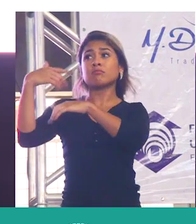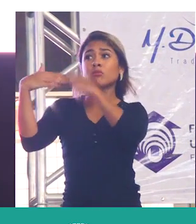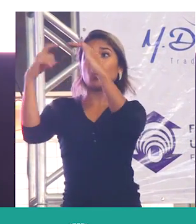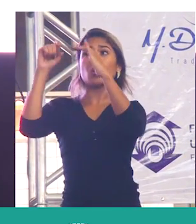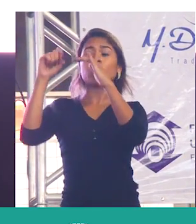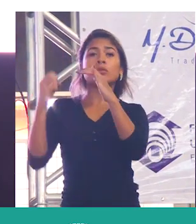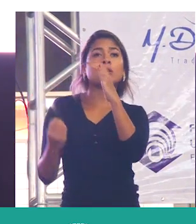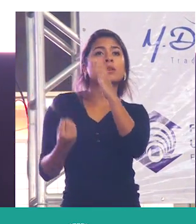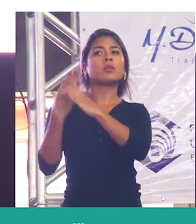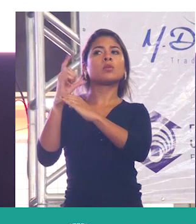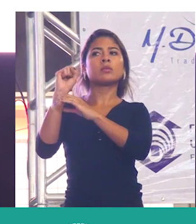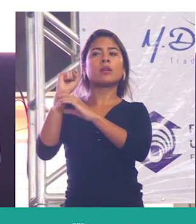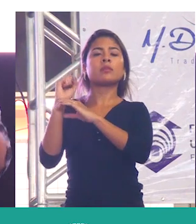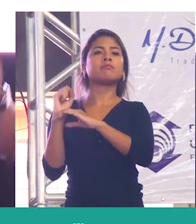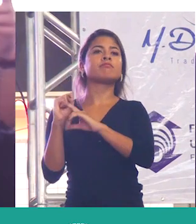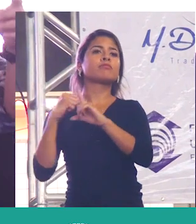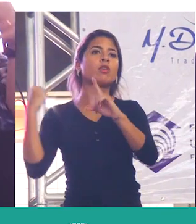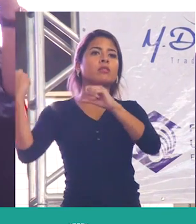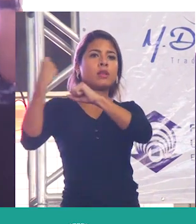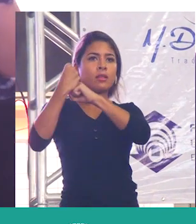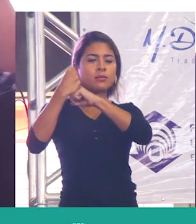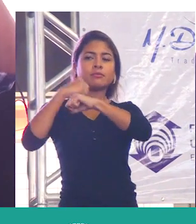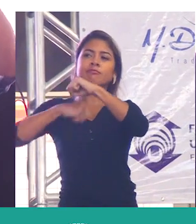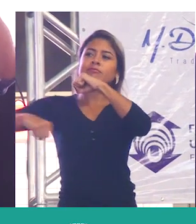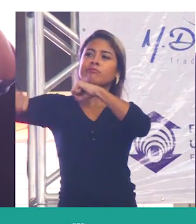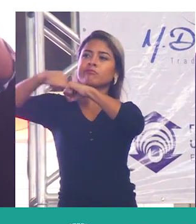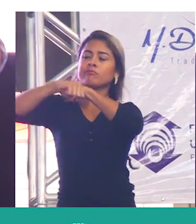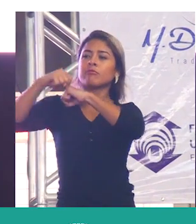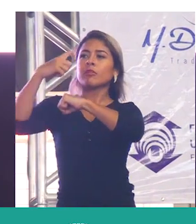de Fidel Castro, em